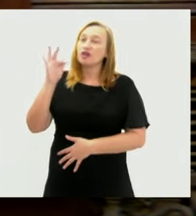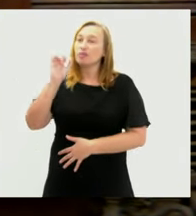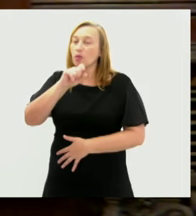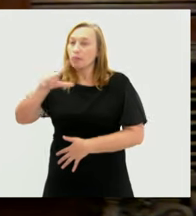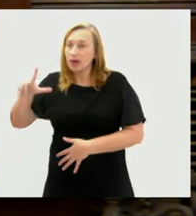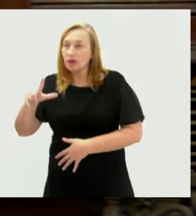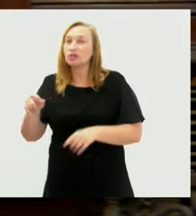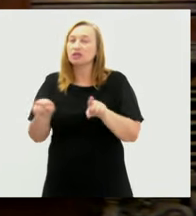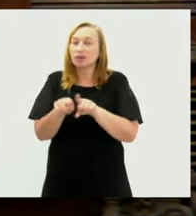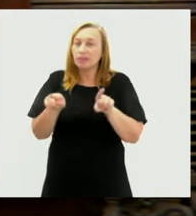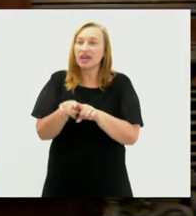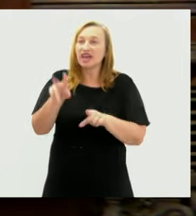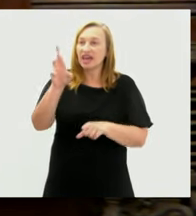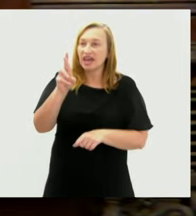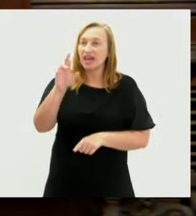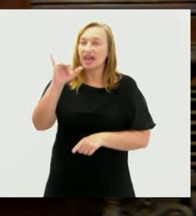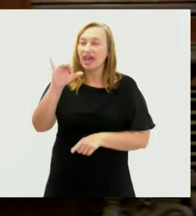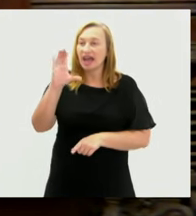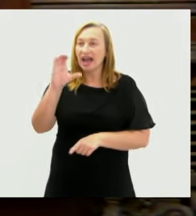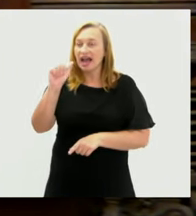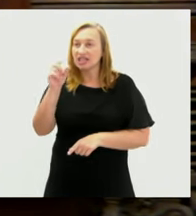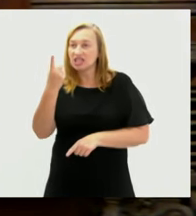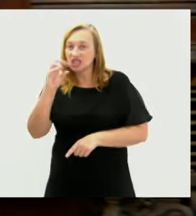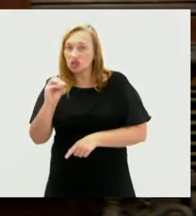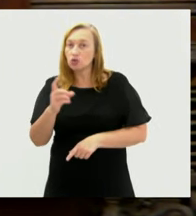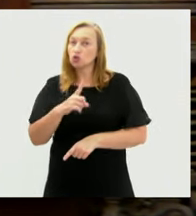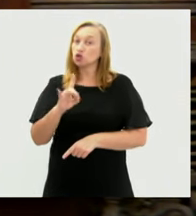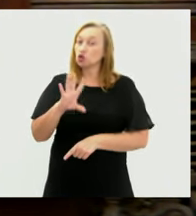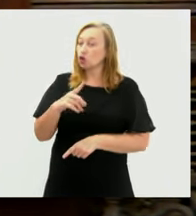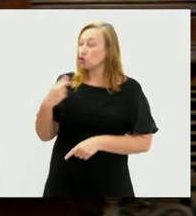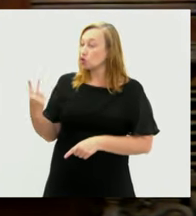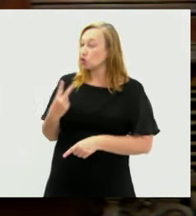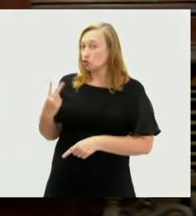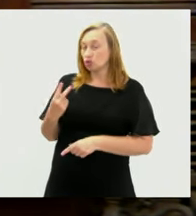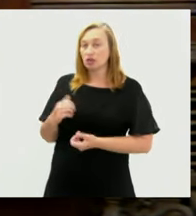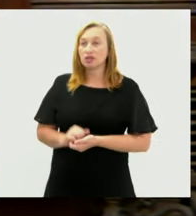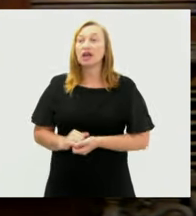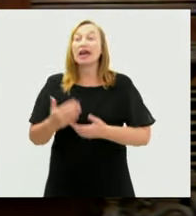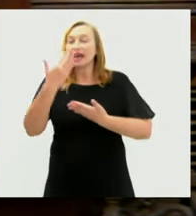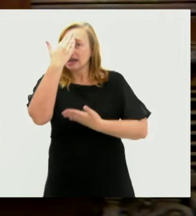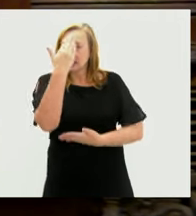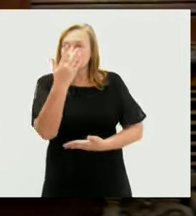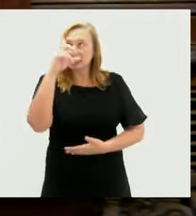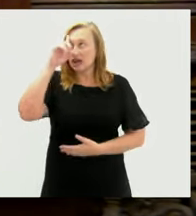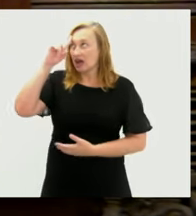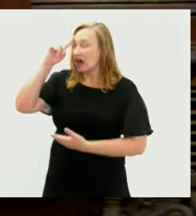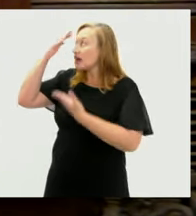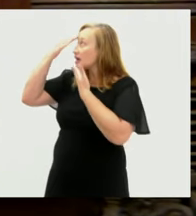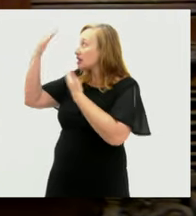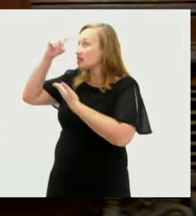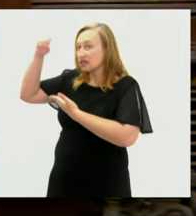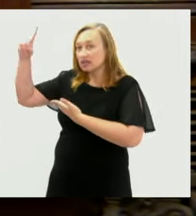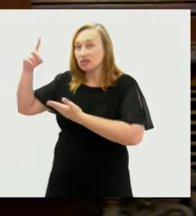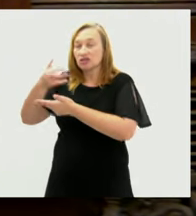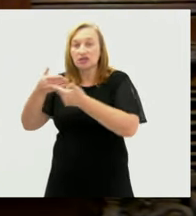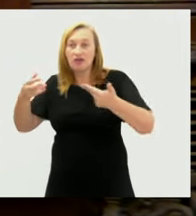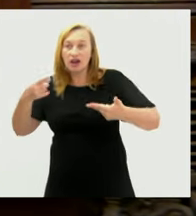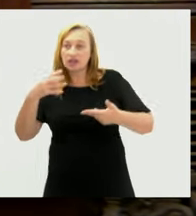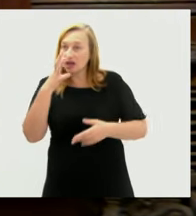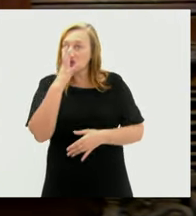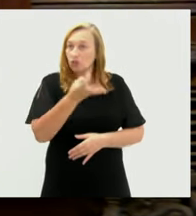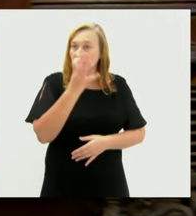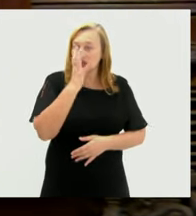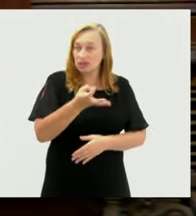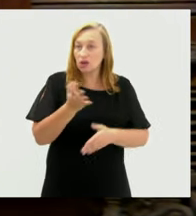Ricardo Netuno. Só nós dois de oposição na cidade. E graças a Deus, dentre milhares de denúncias, o